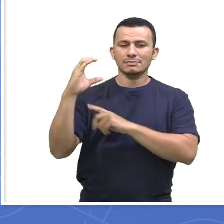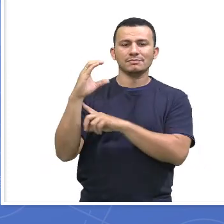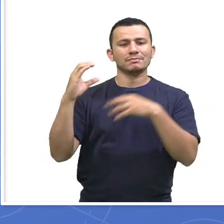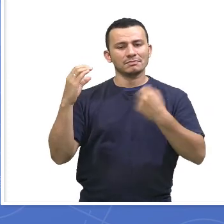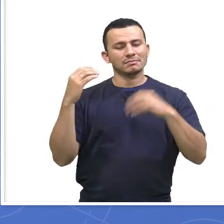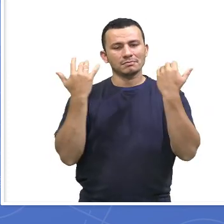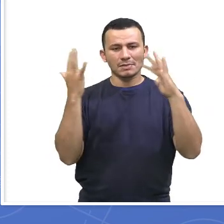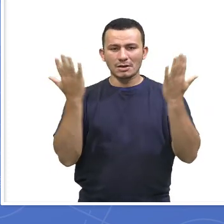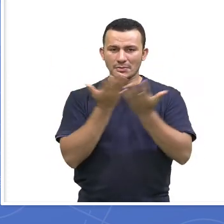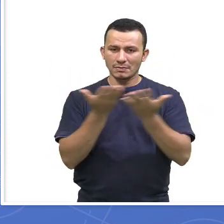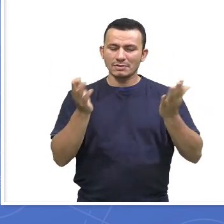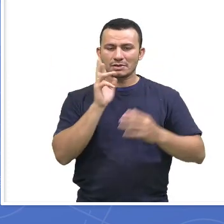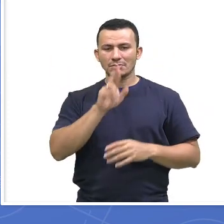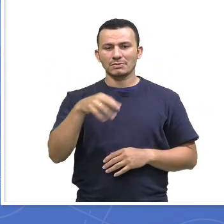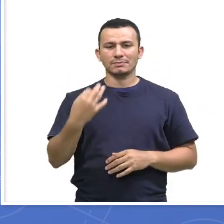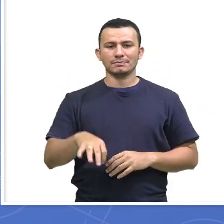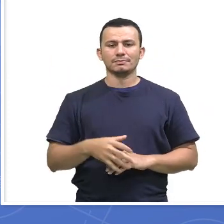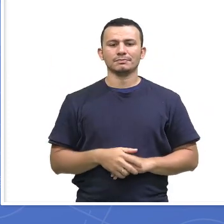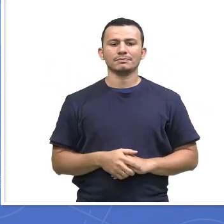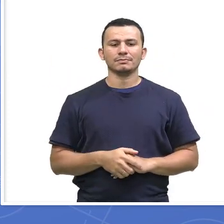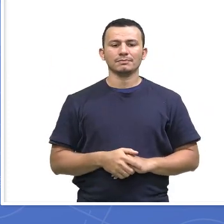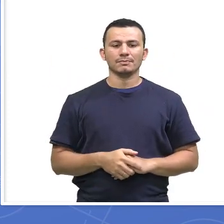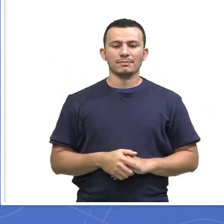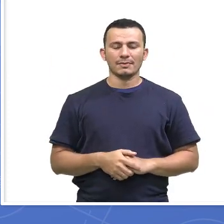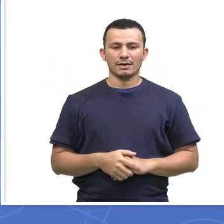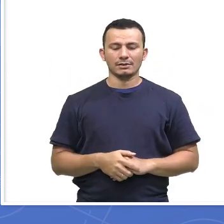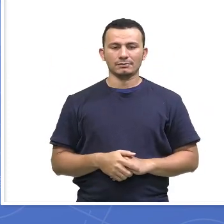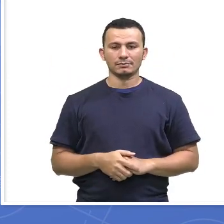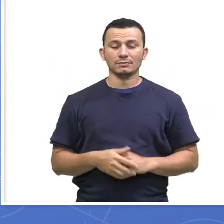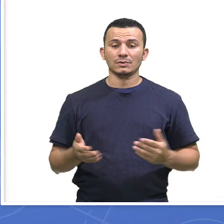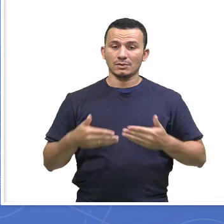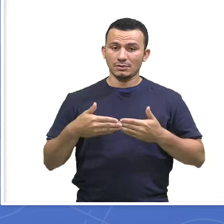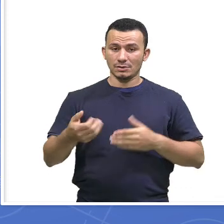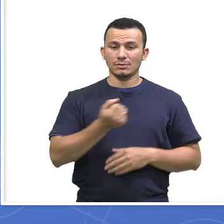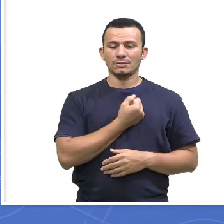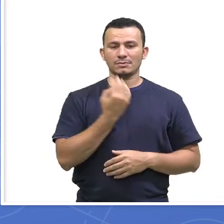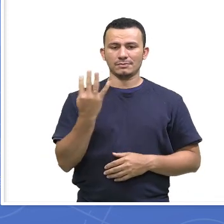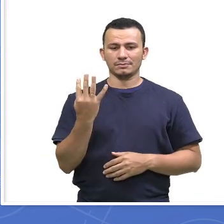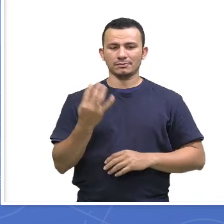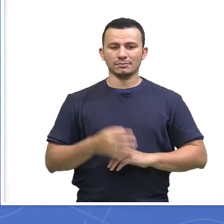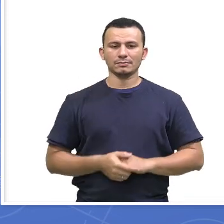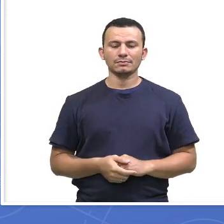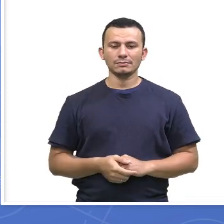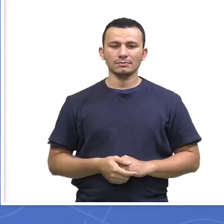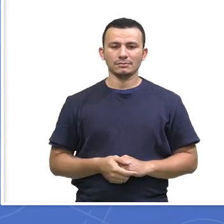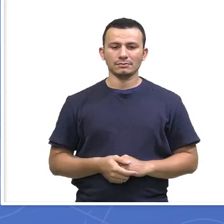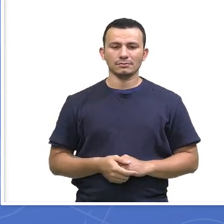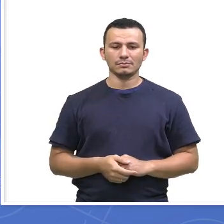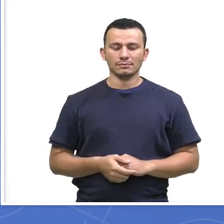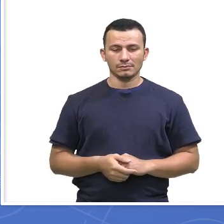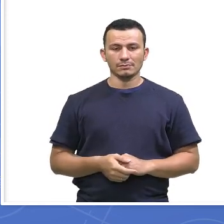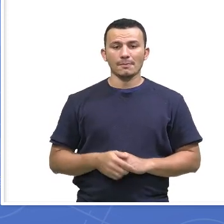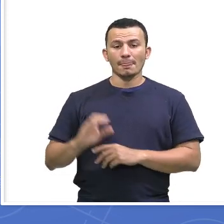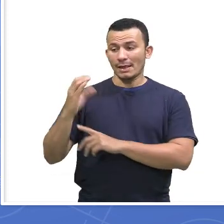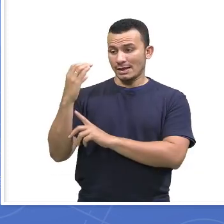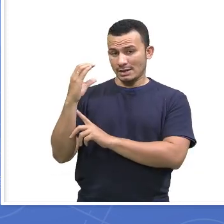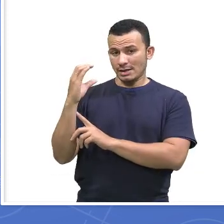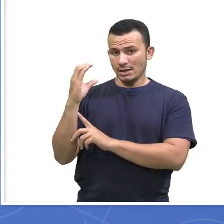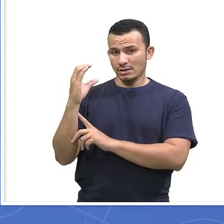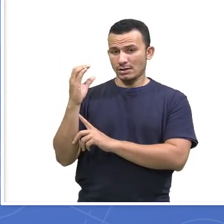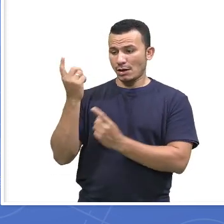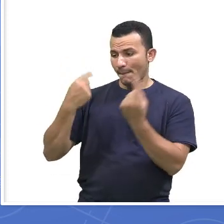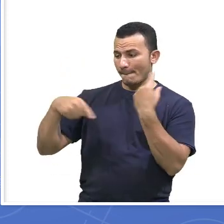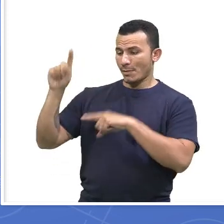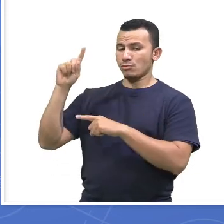né? E vamos agora, então, aí, ó, para a nossa quarta questão, hein? A revolução científica, vejam bem,